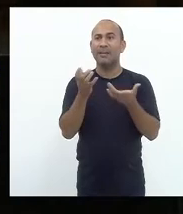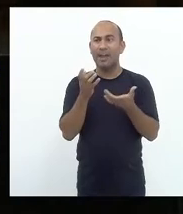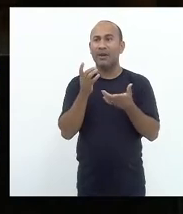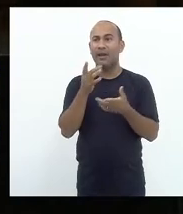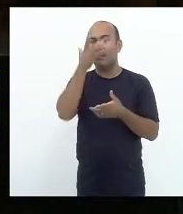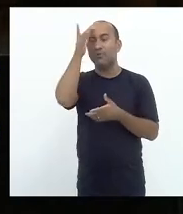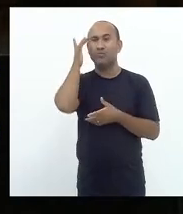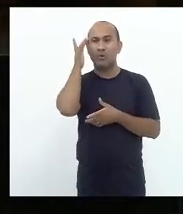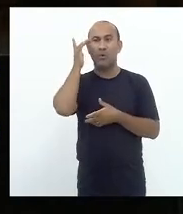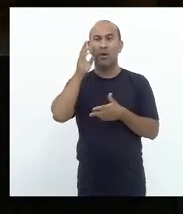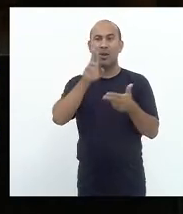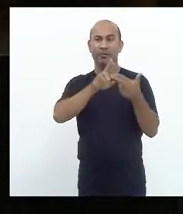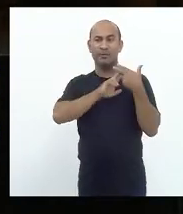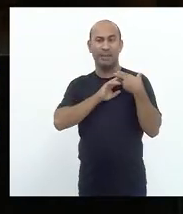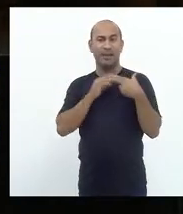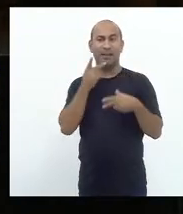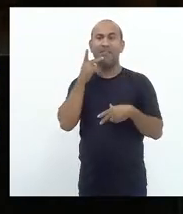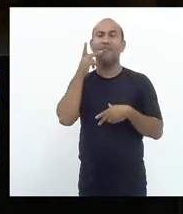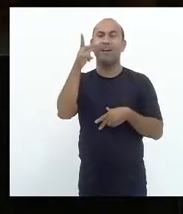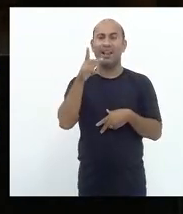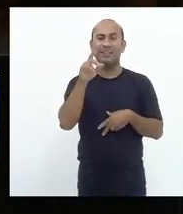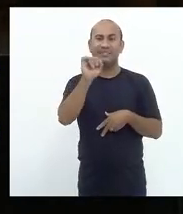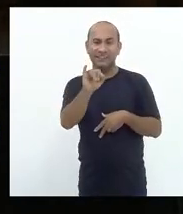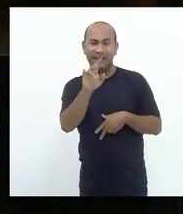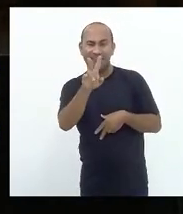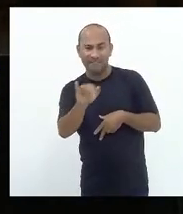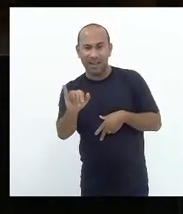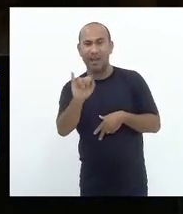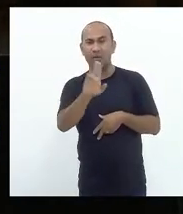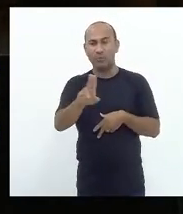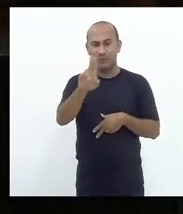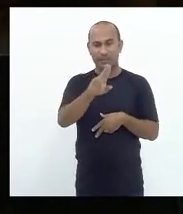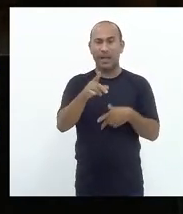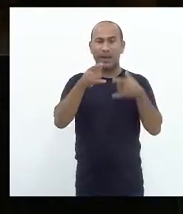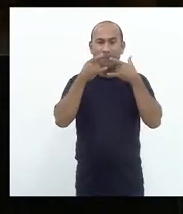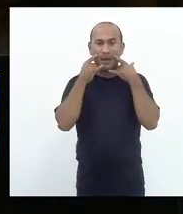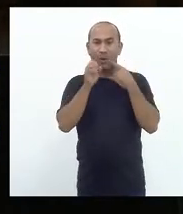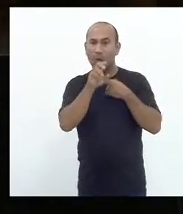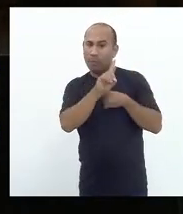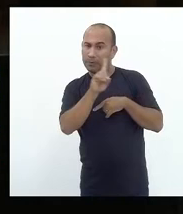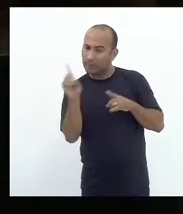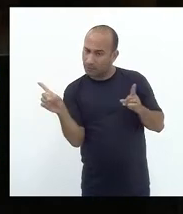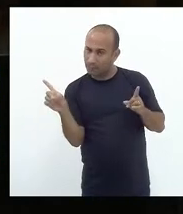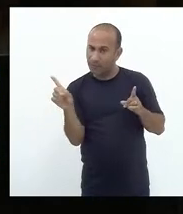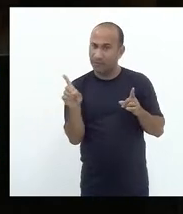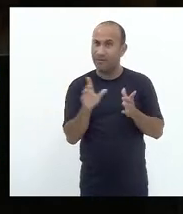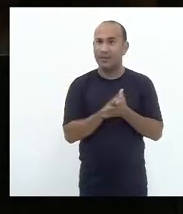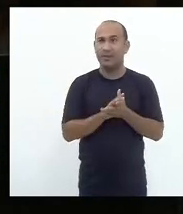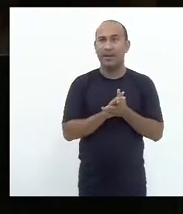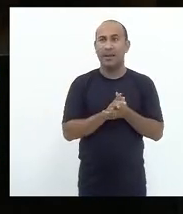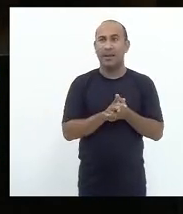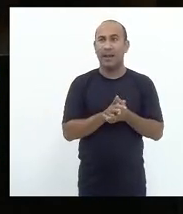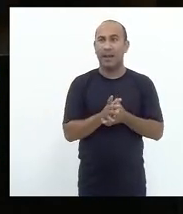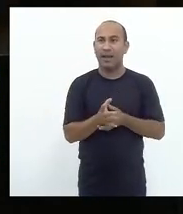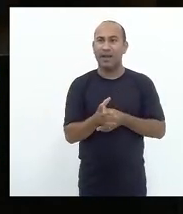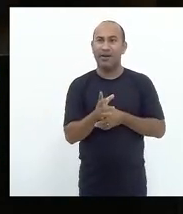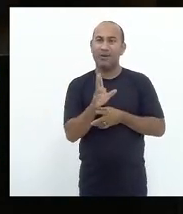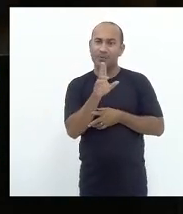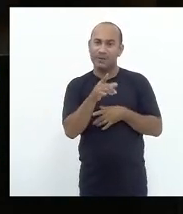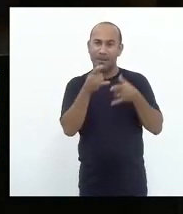pessoa técnica daquela cidade, ela diga se vai usar a máscara ou não. Se bem que focinheira em mim não vão